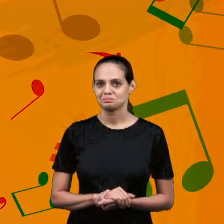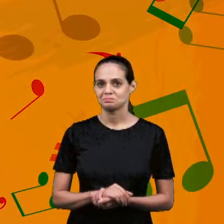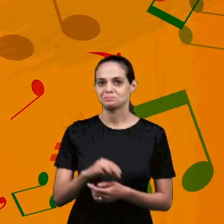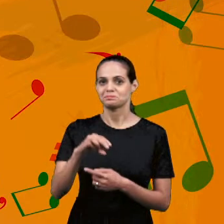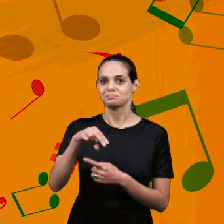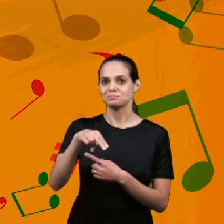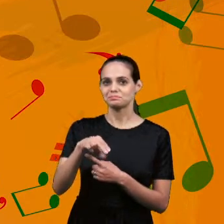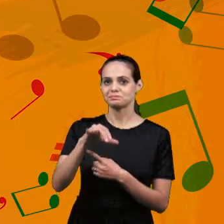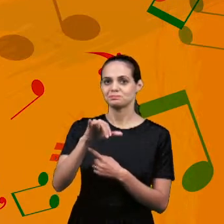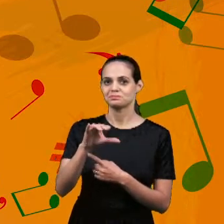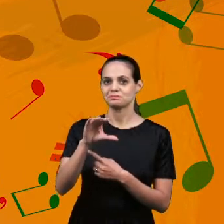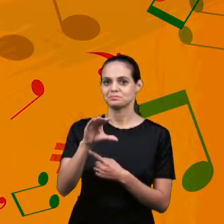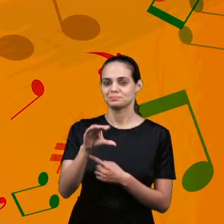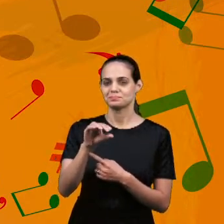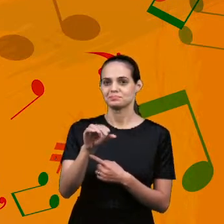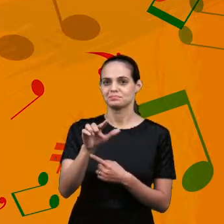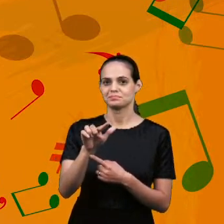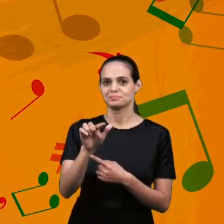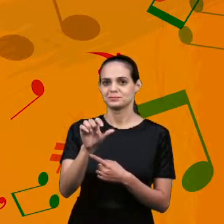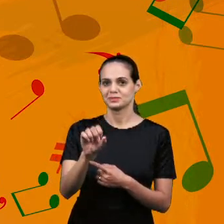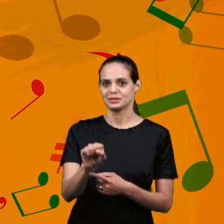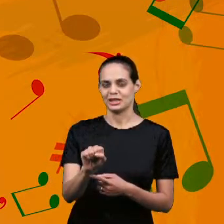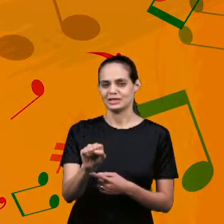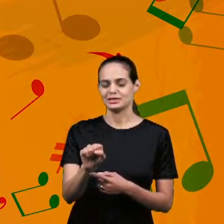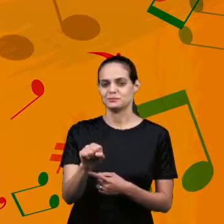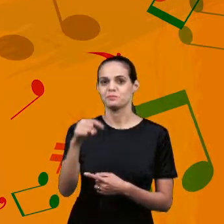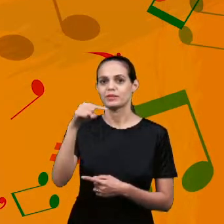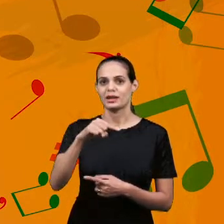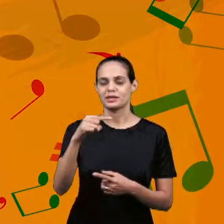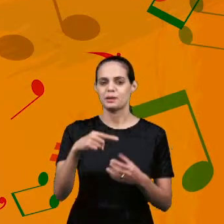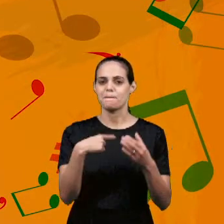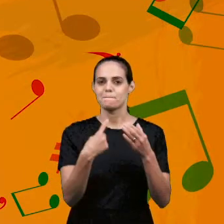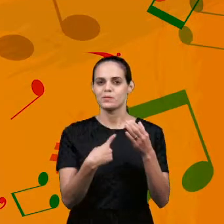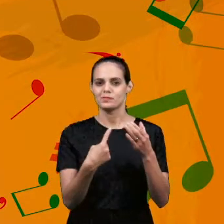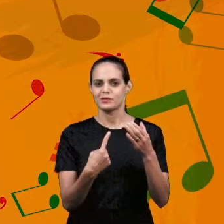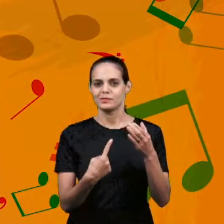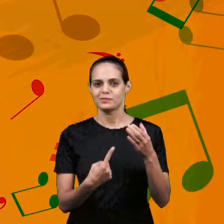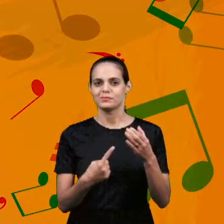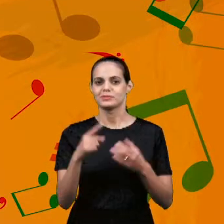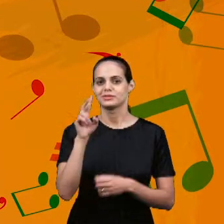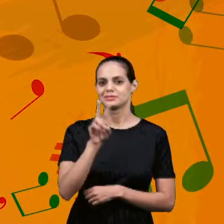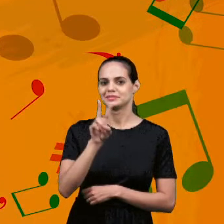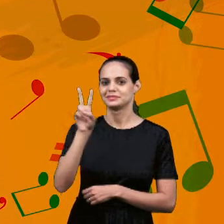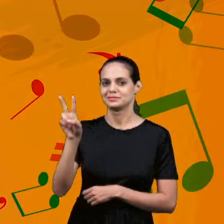Nicolas Brito, de Ponta da Fruta, Vila Velha, Espírito Santo.